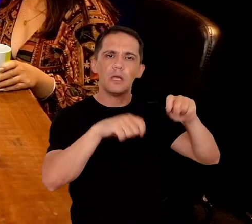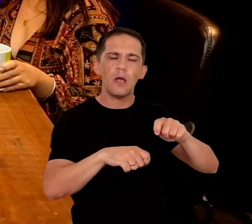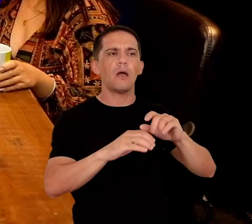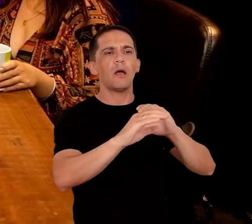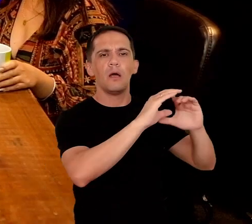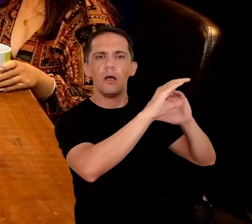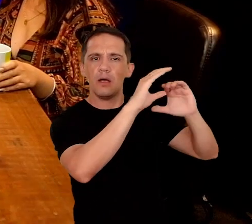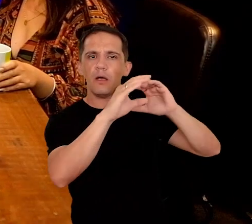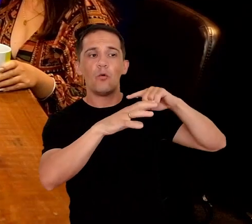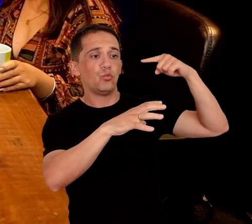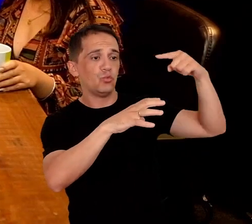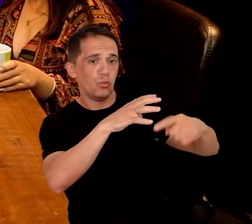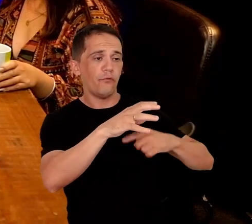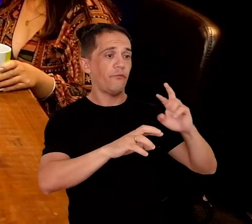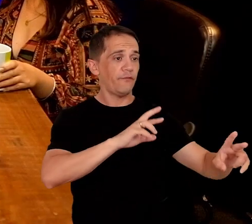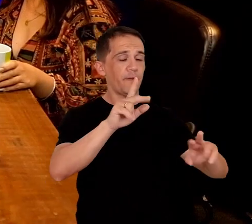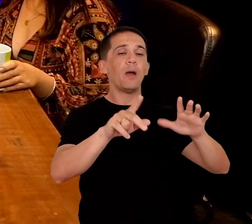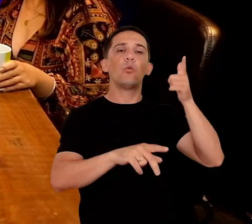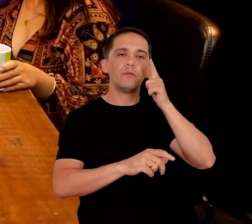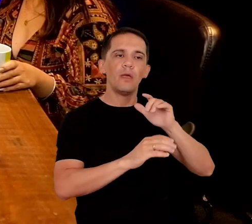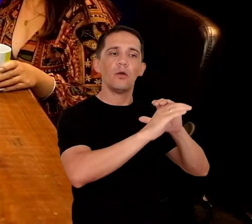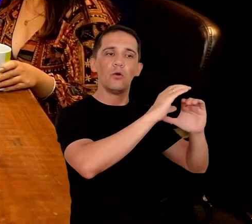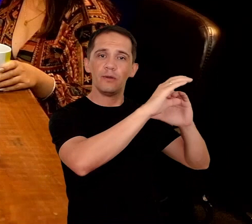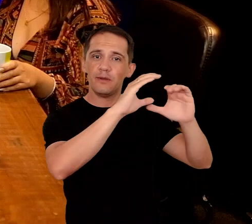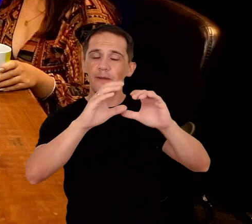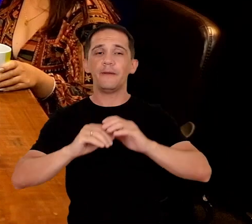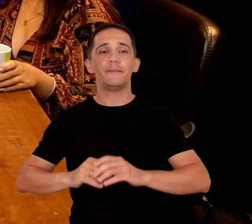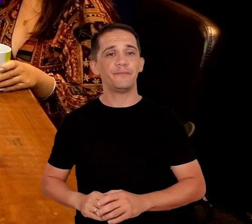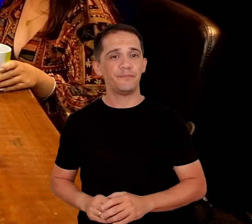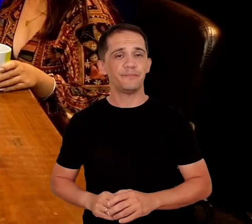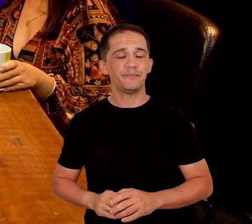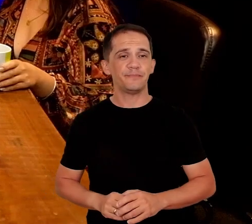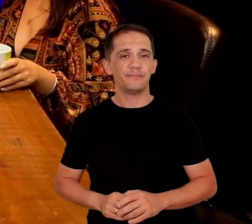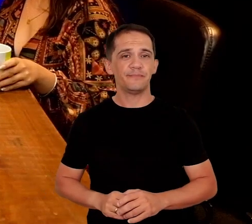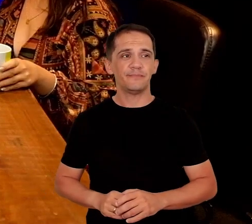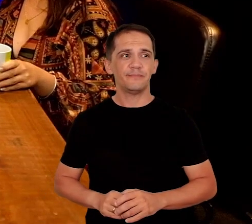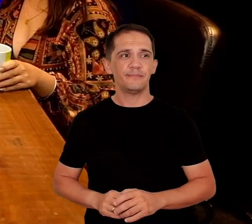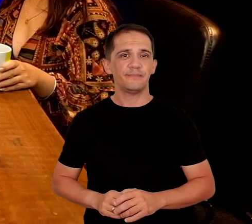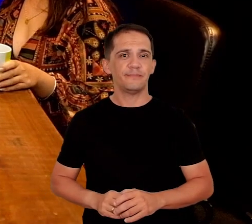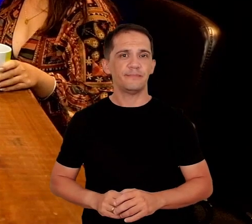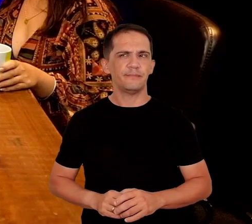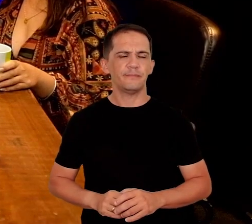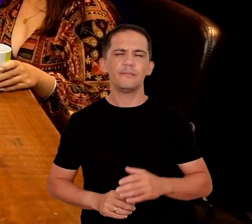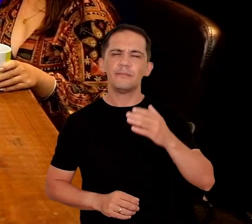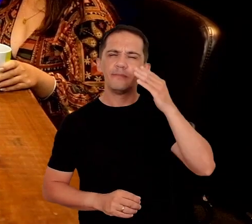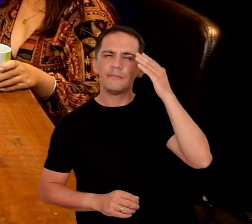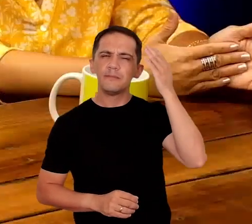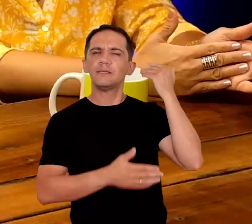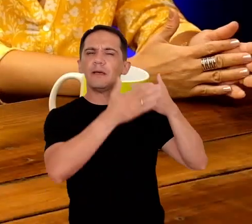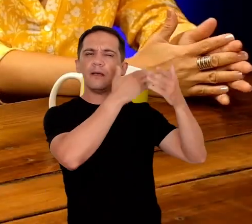Mas existe sim. E quem aprende Libras aprende a universal também? Não necessariamente, Não. tem que ir atrás. Sim. Mas, por exemplo, nós fomos